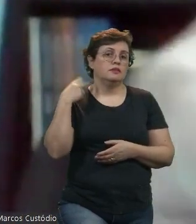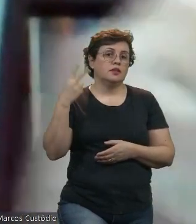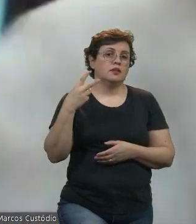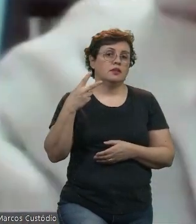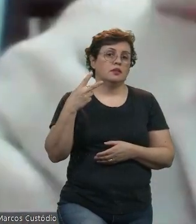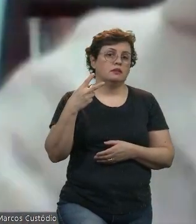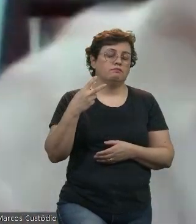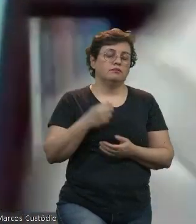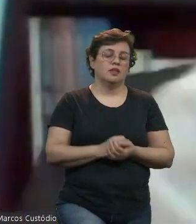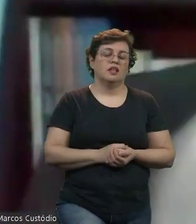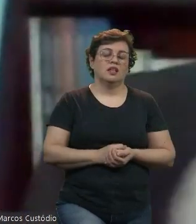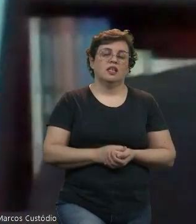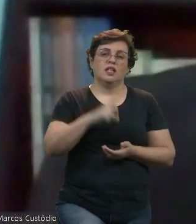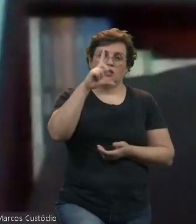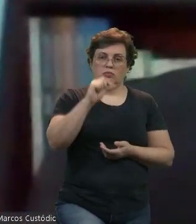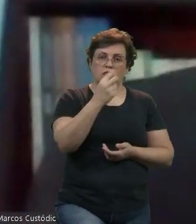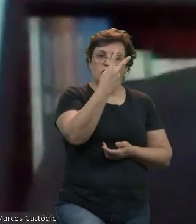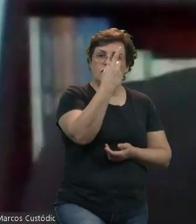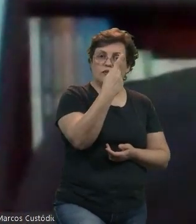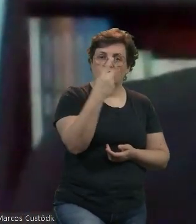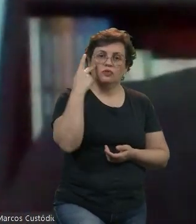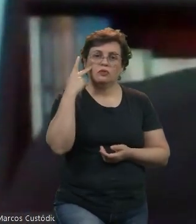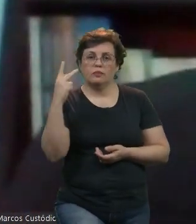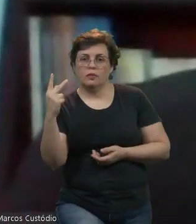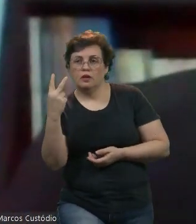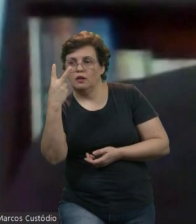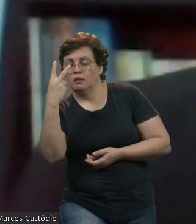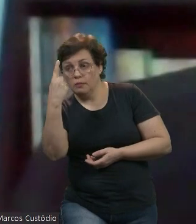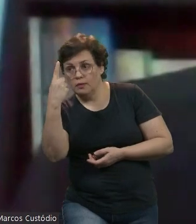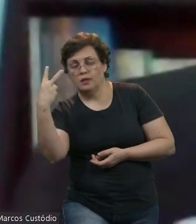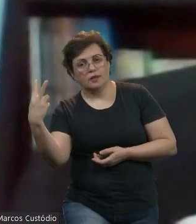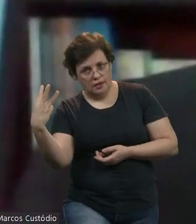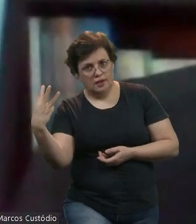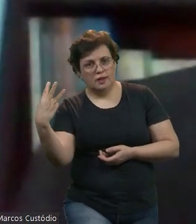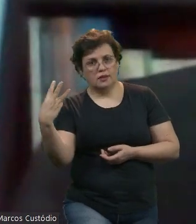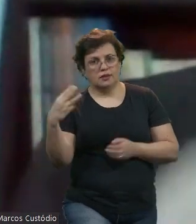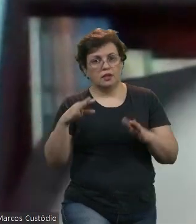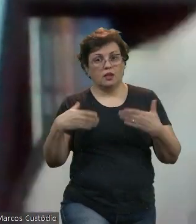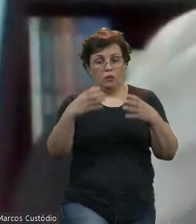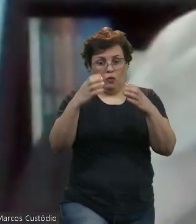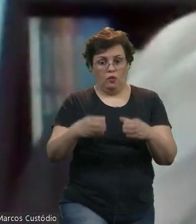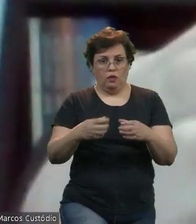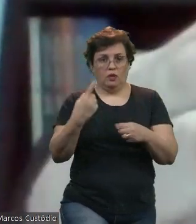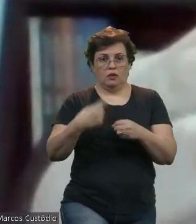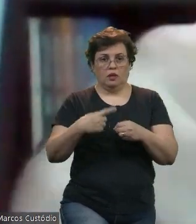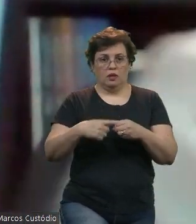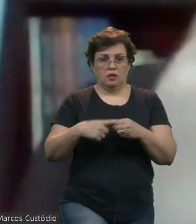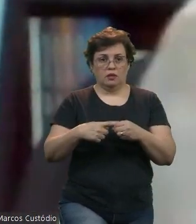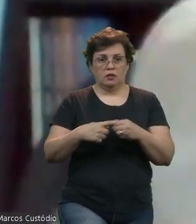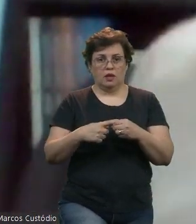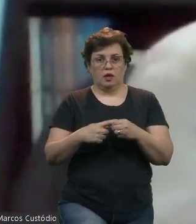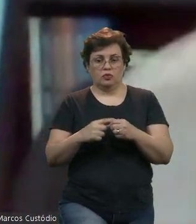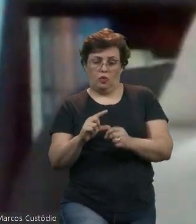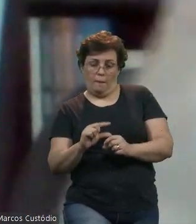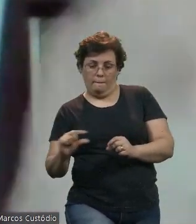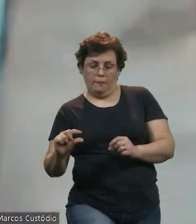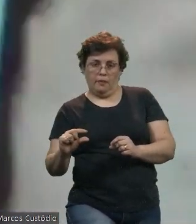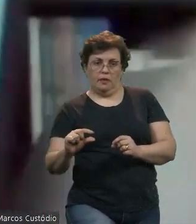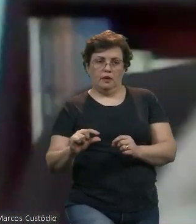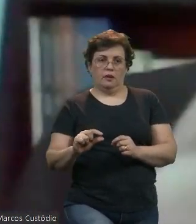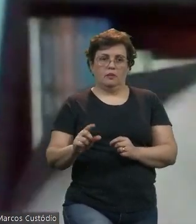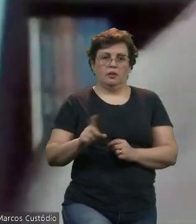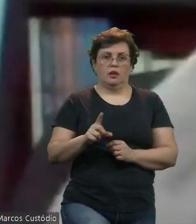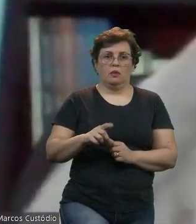de 21 para 13 cadeiras de vereador, colocando a cidade no patamar mínimo, e não fizemos para 9